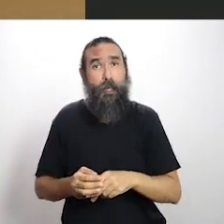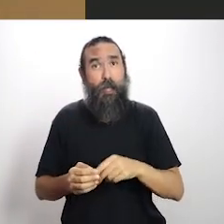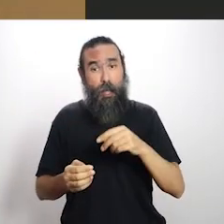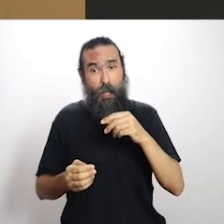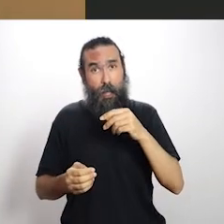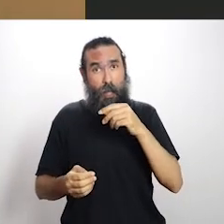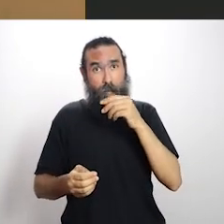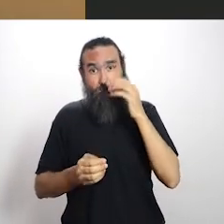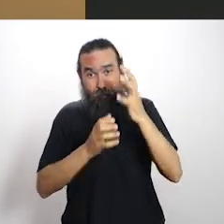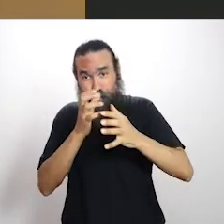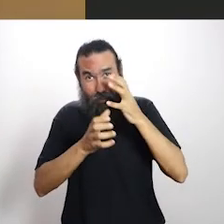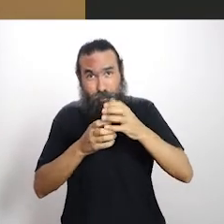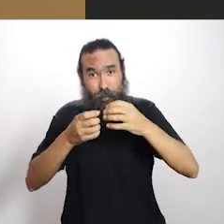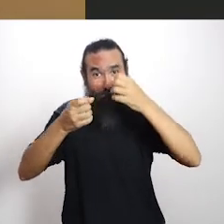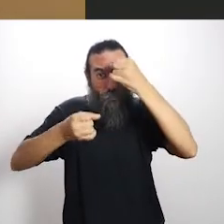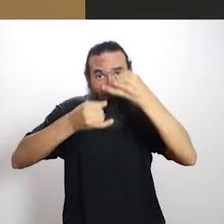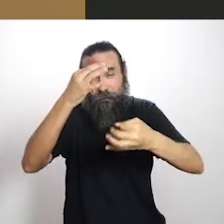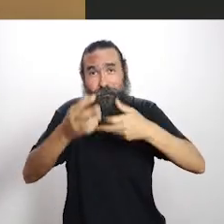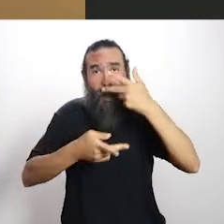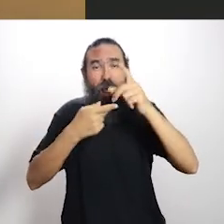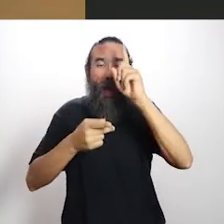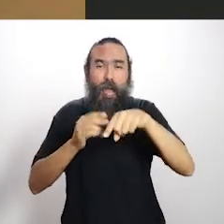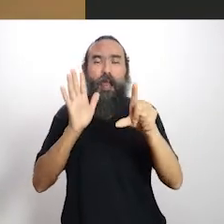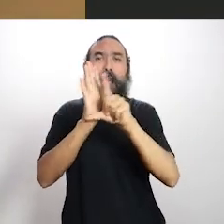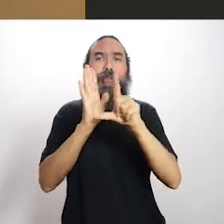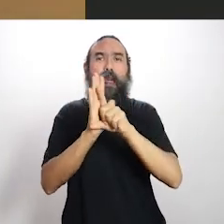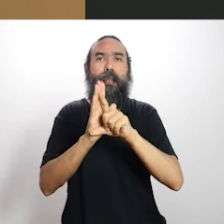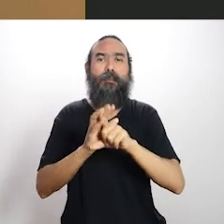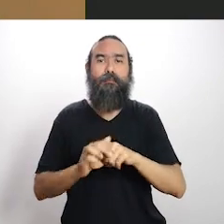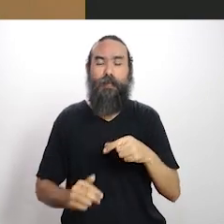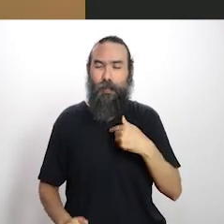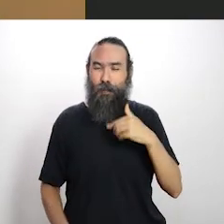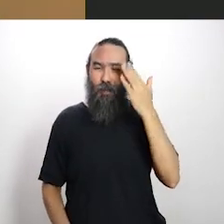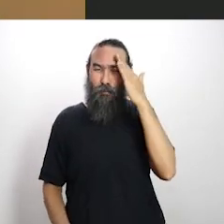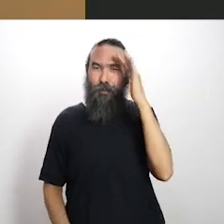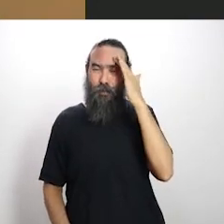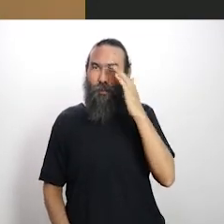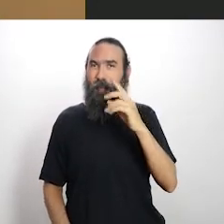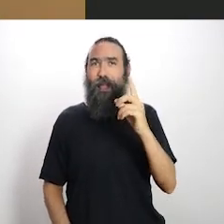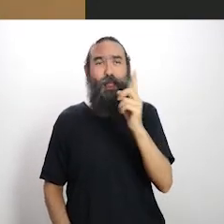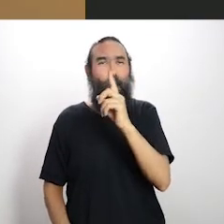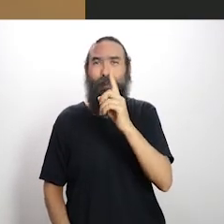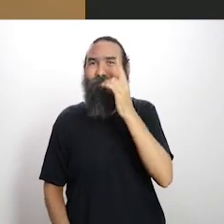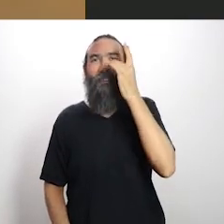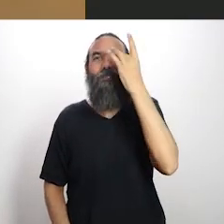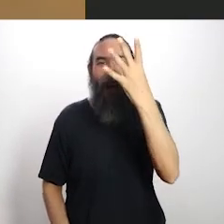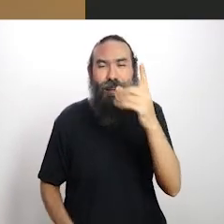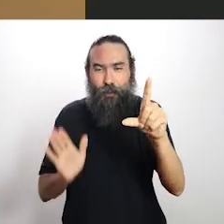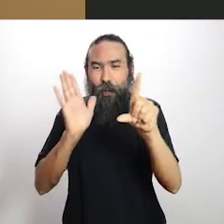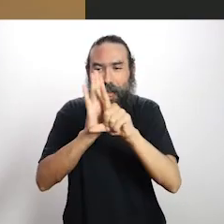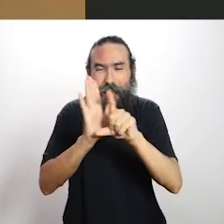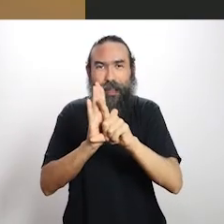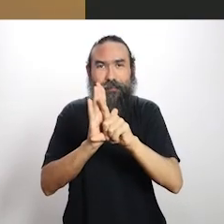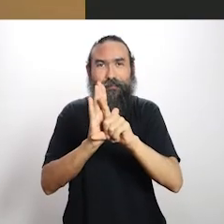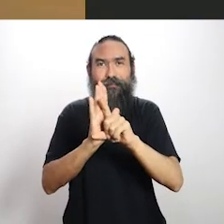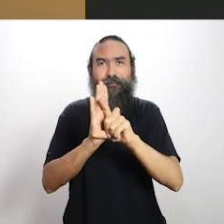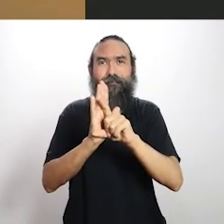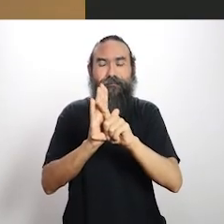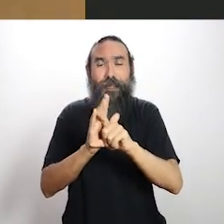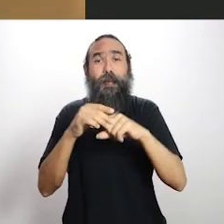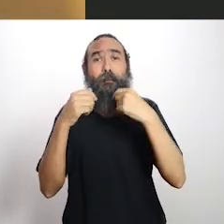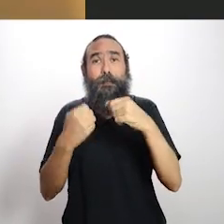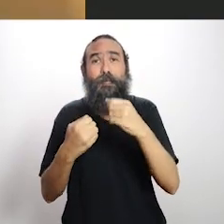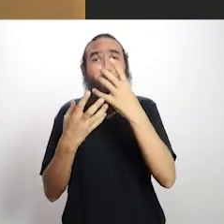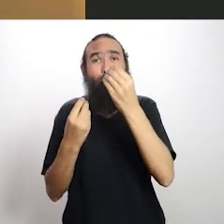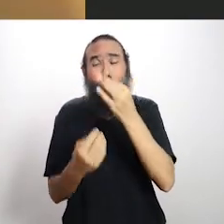fiscalização muito diálogo deixar para brigar o resto do ano mas aí é um momento de construção a gente tem que exercitar